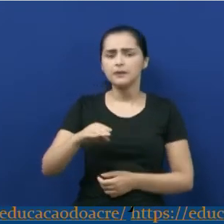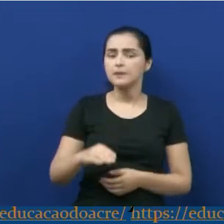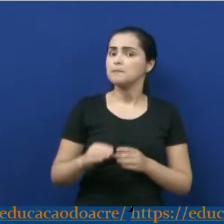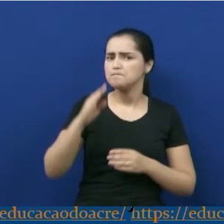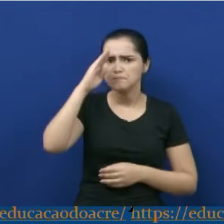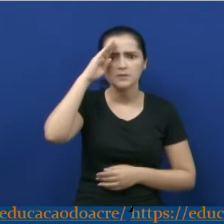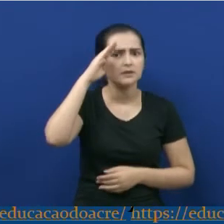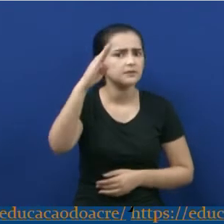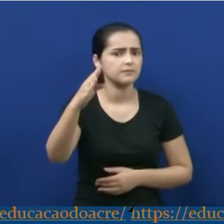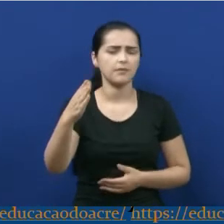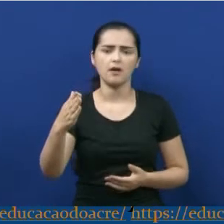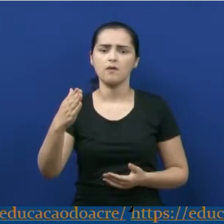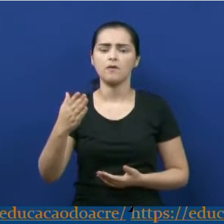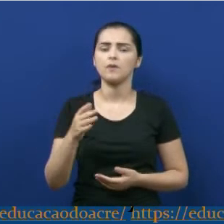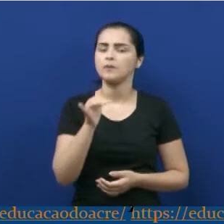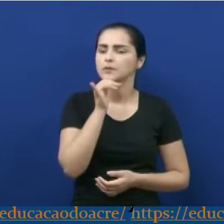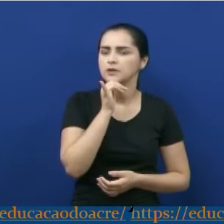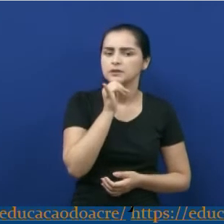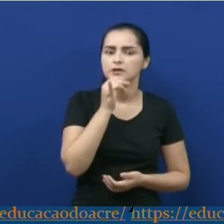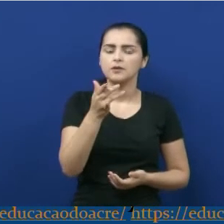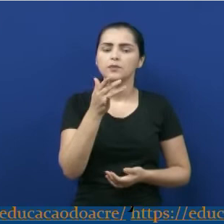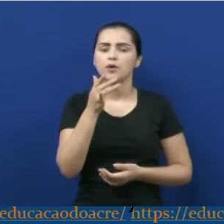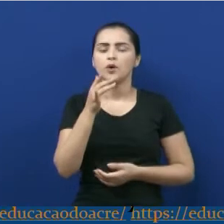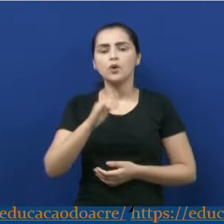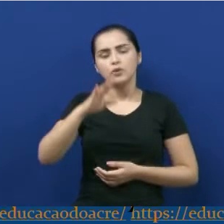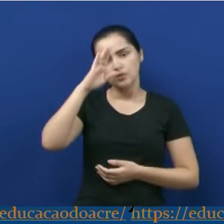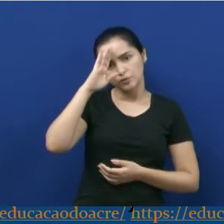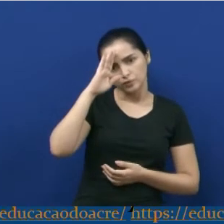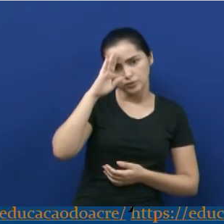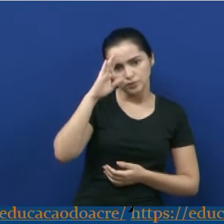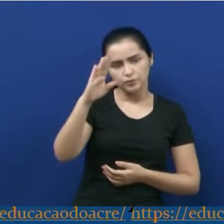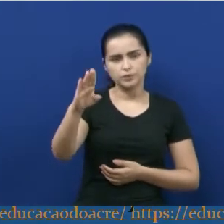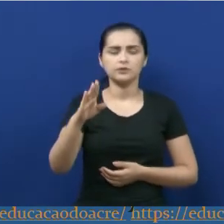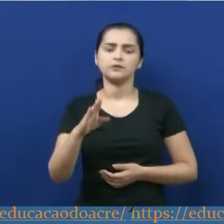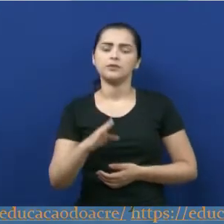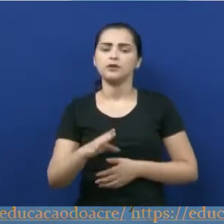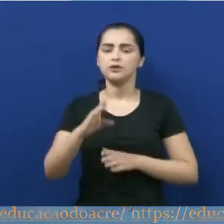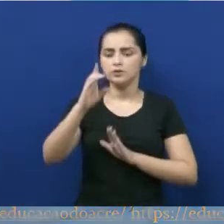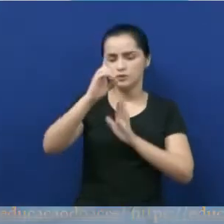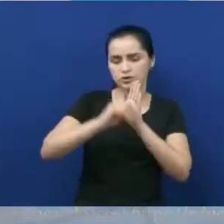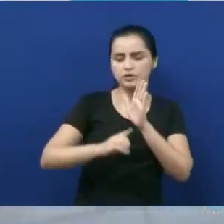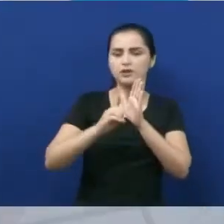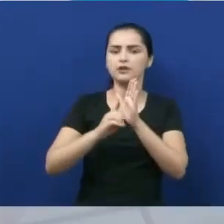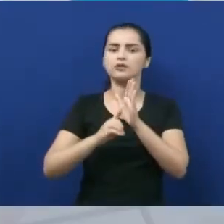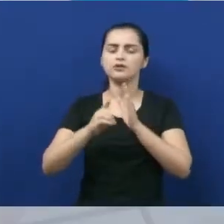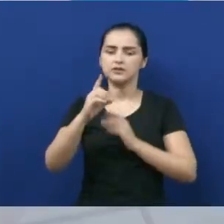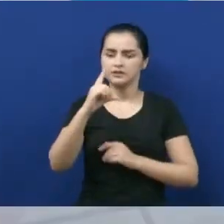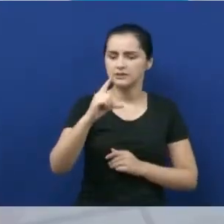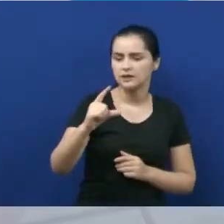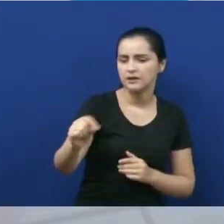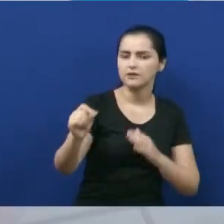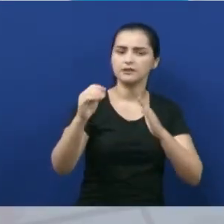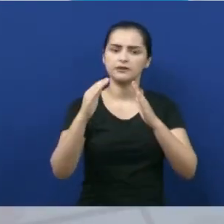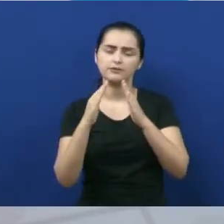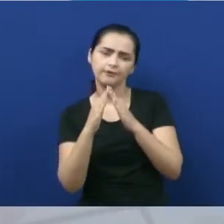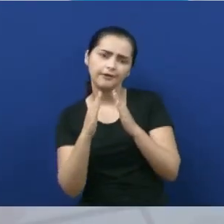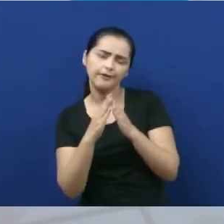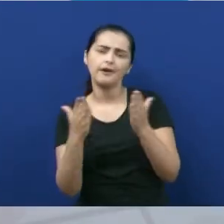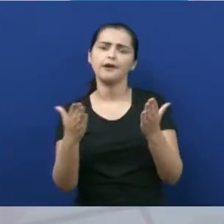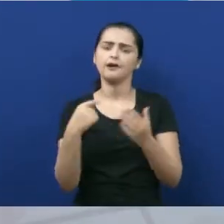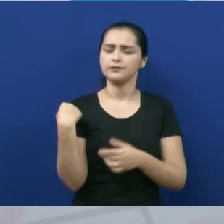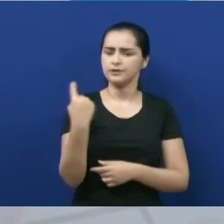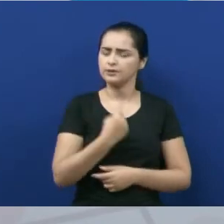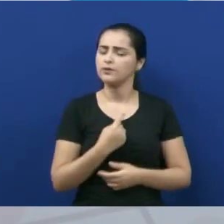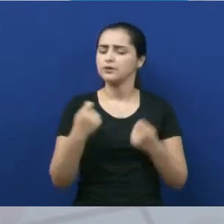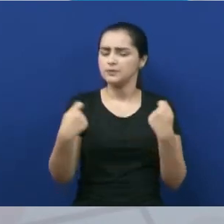são relativos no caso o direito de ir e vir nesse momento a gente está restrito em nossas casas